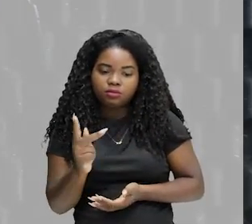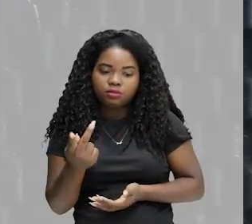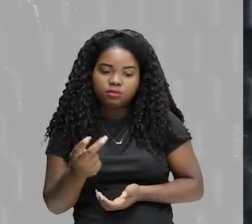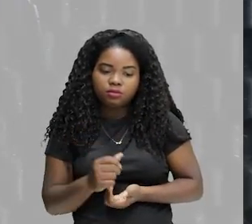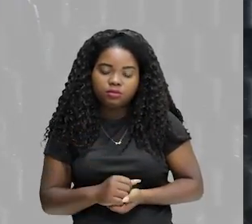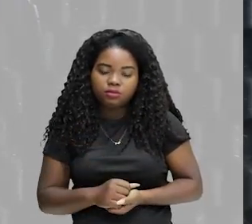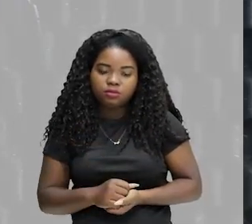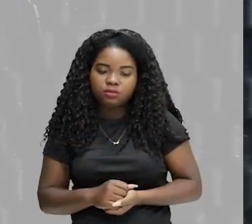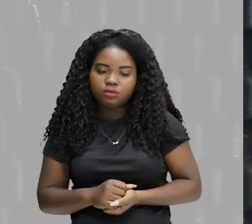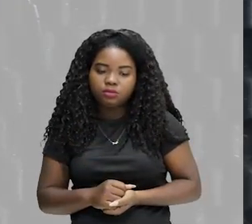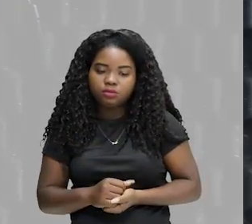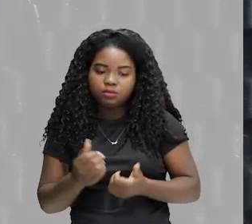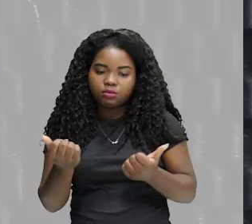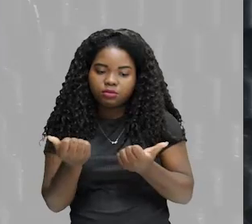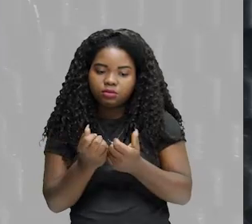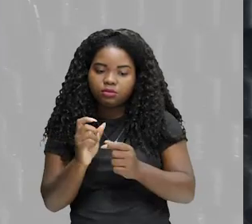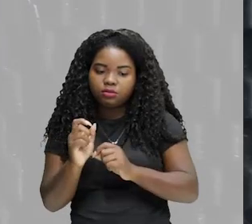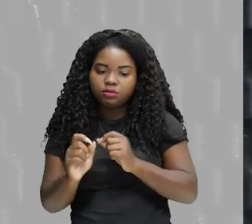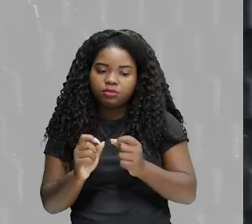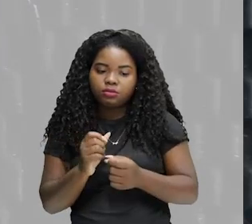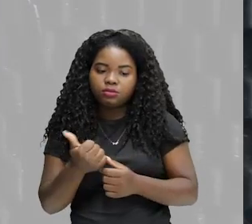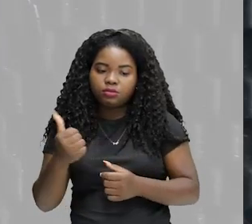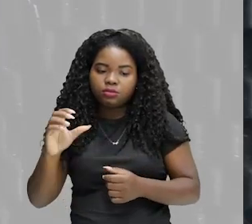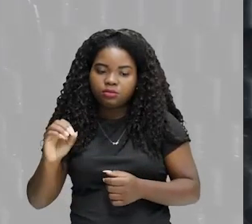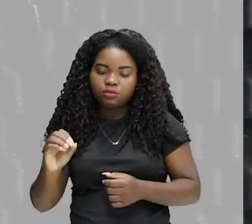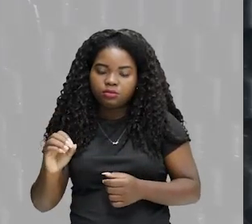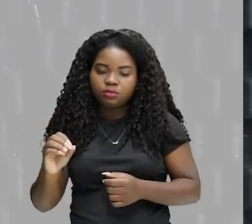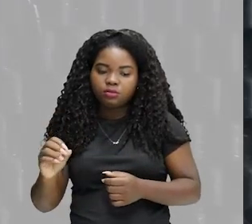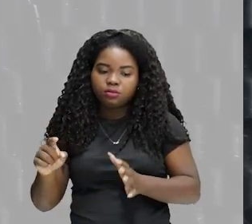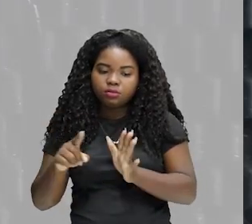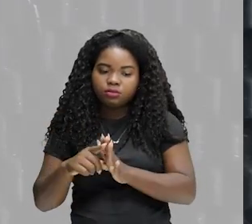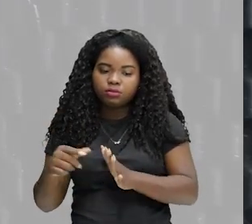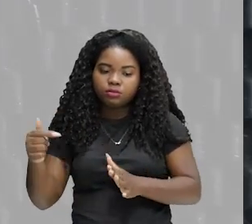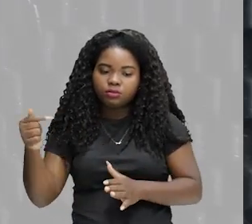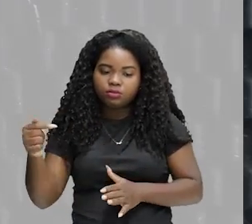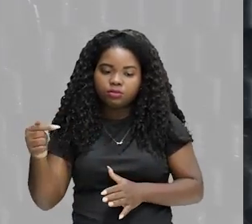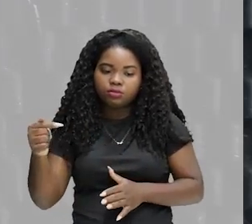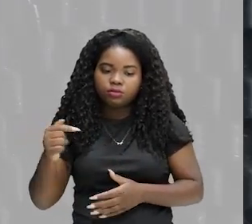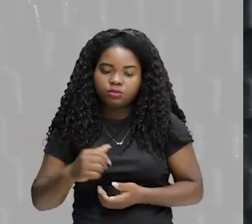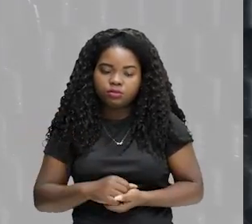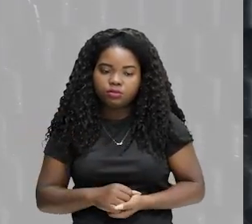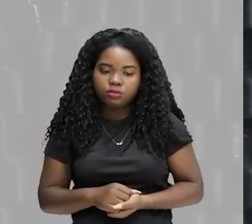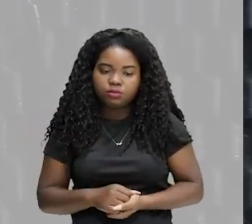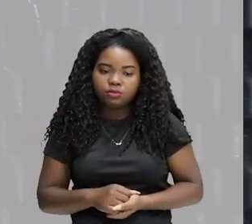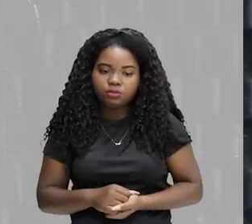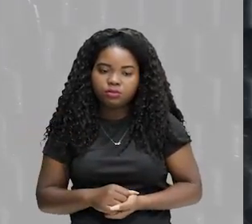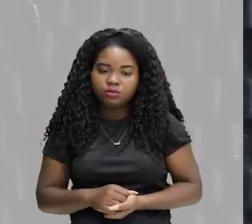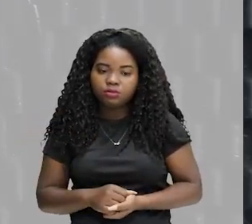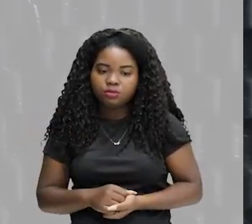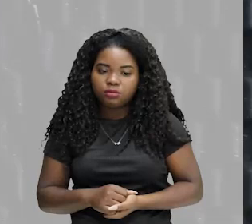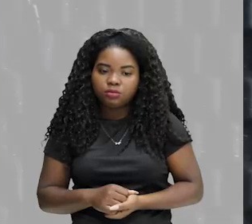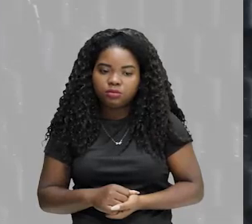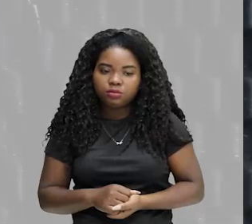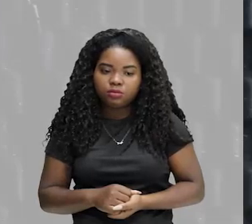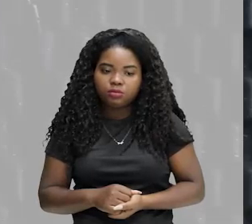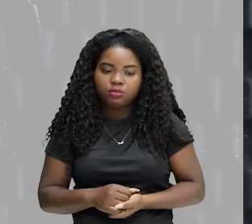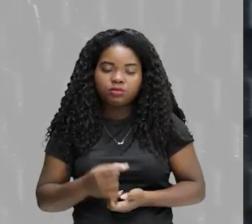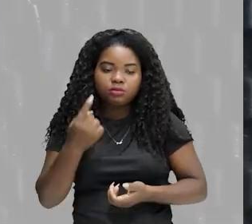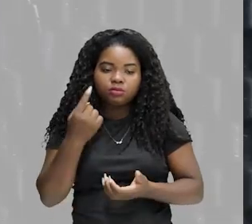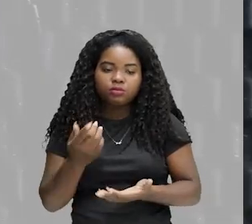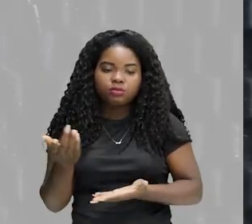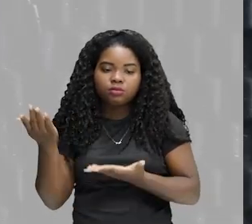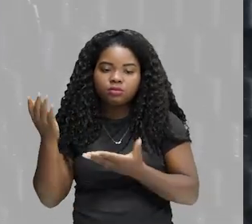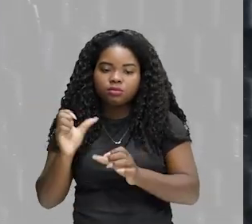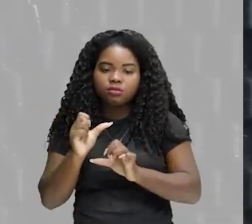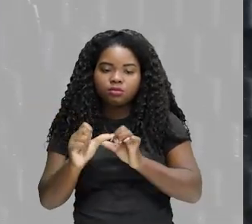denominador. Isso vai ser substituído por 10 elevado a menos 7 dividido por B, tá? Então, ó, foi o que foi